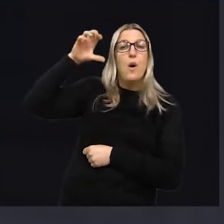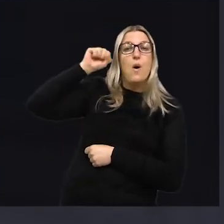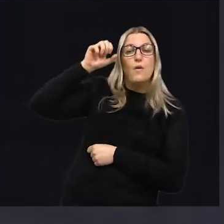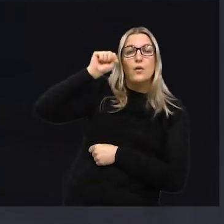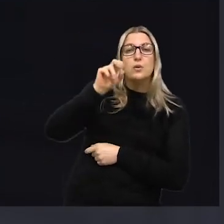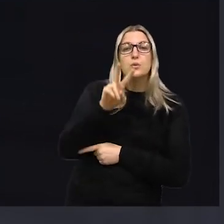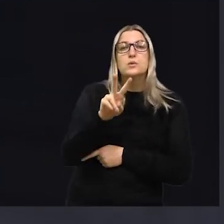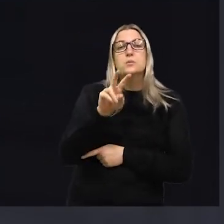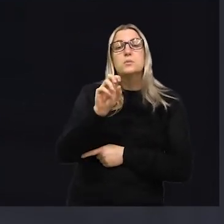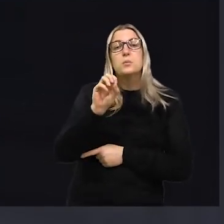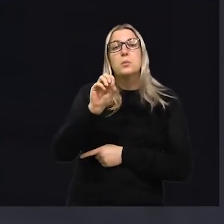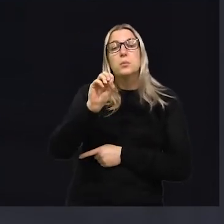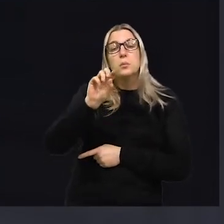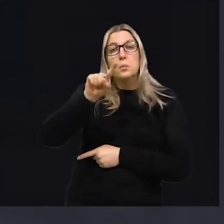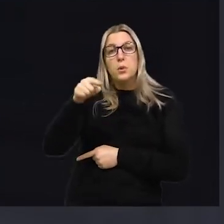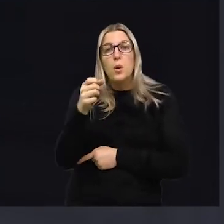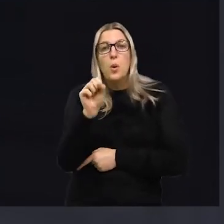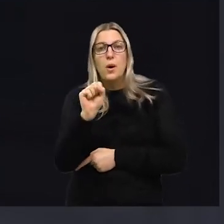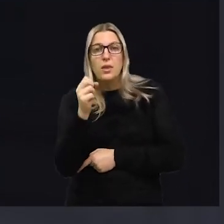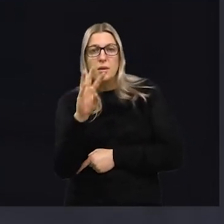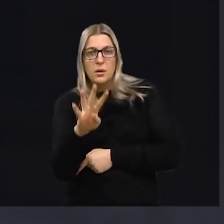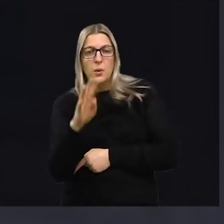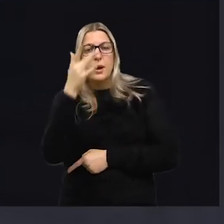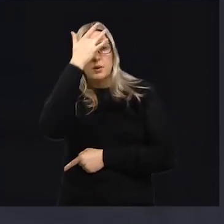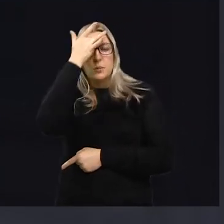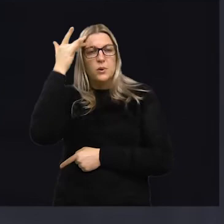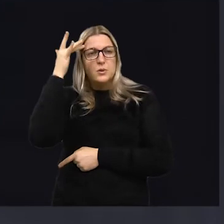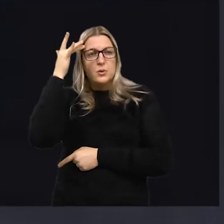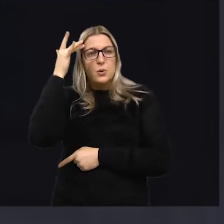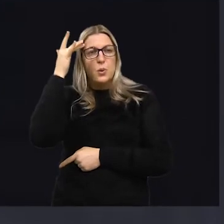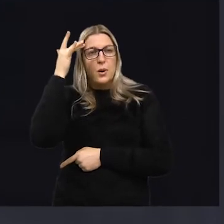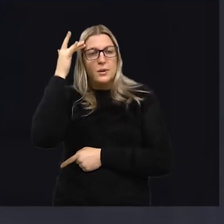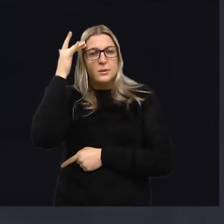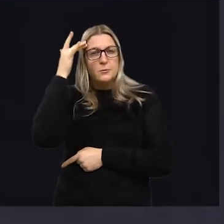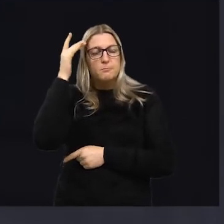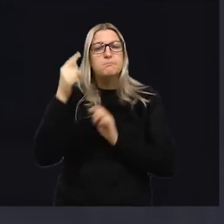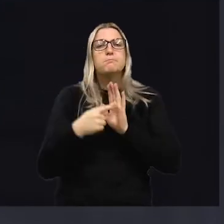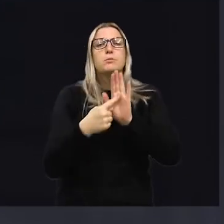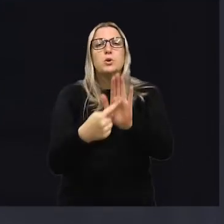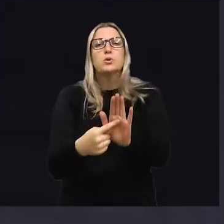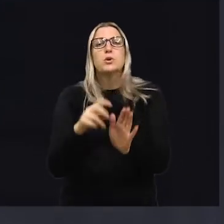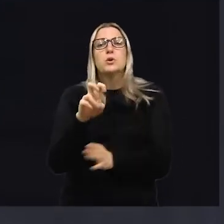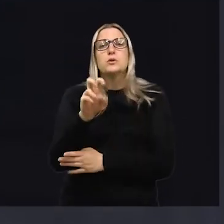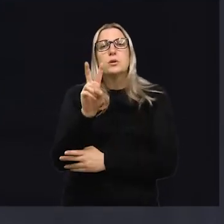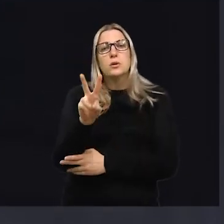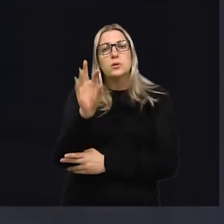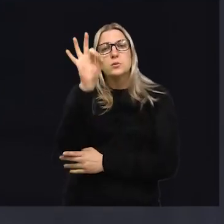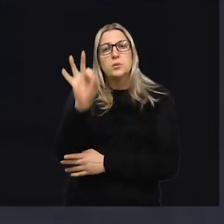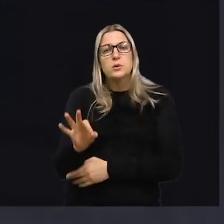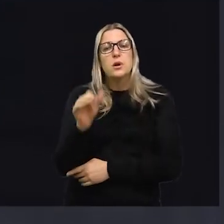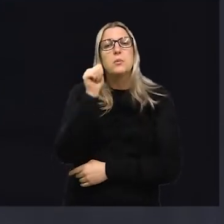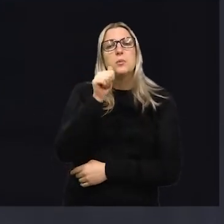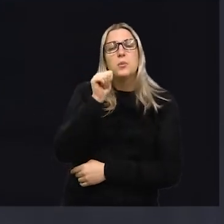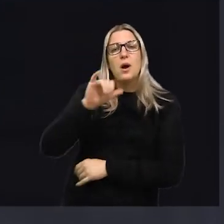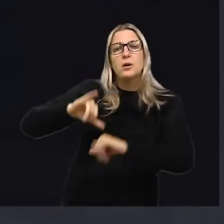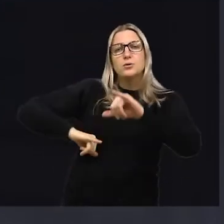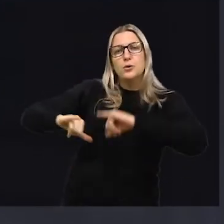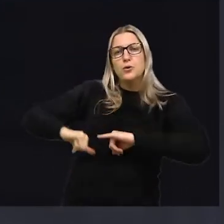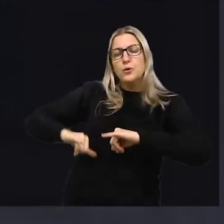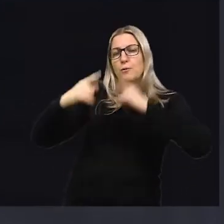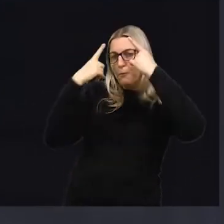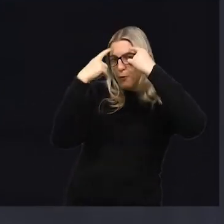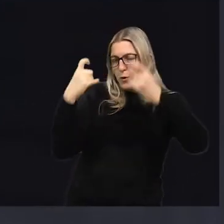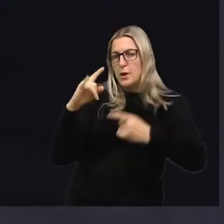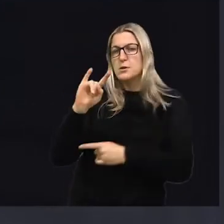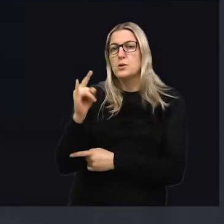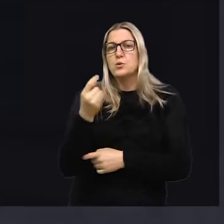ouviu 2.084 pessoas em 130 municípios brasileiros, indica que 52% das mulheres que